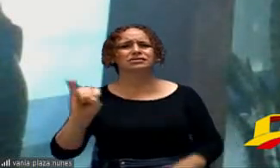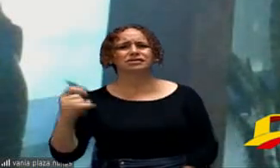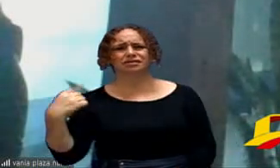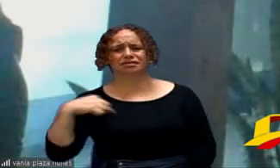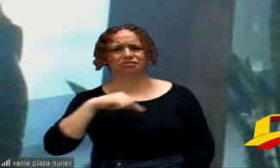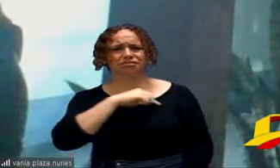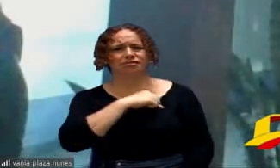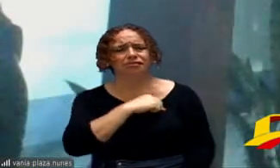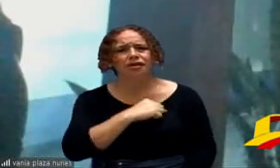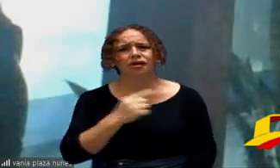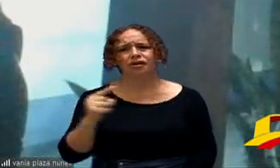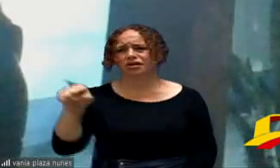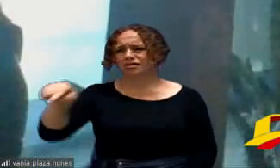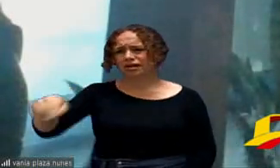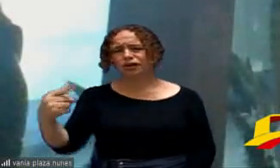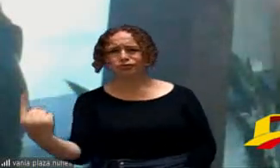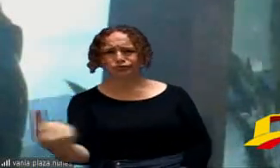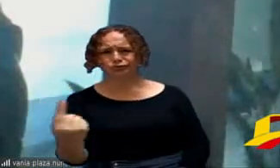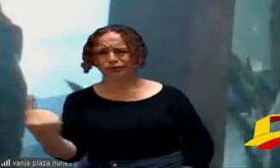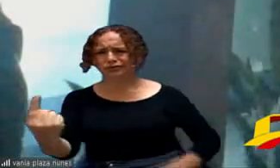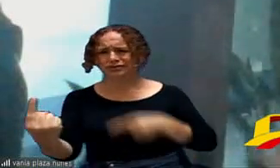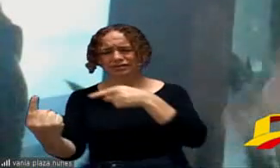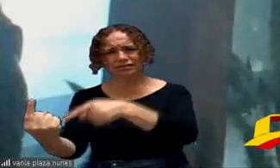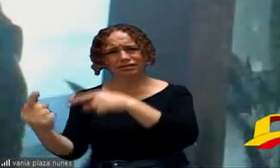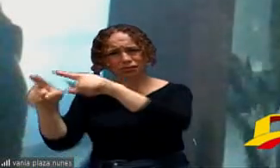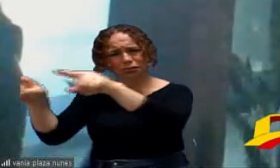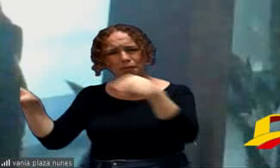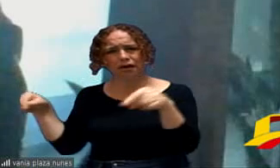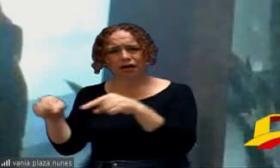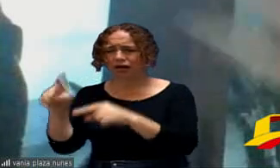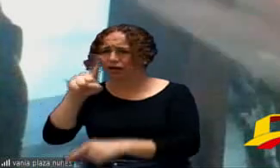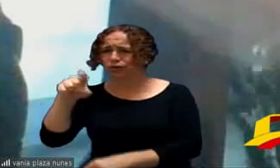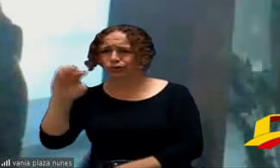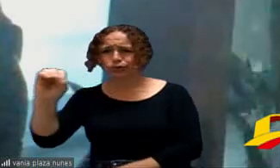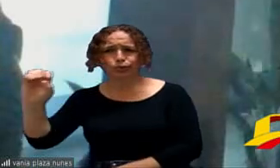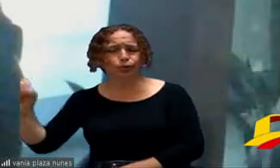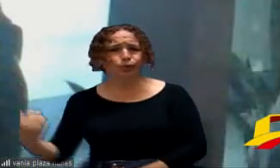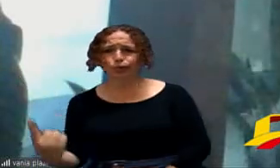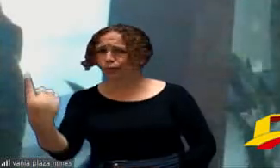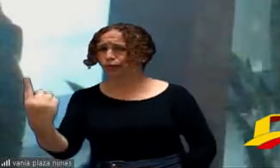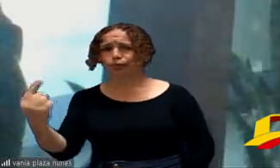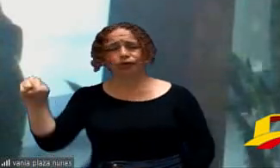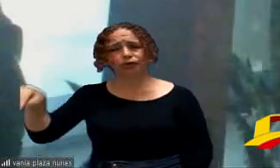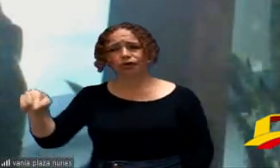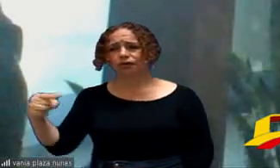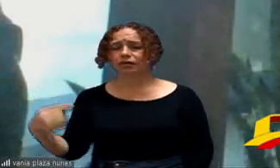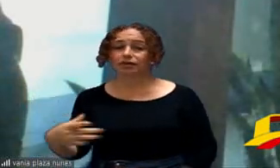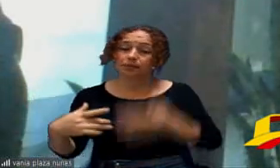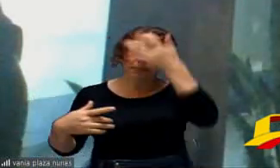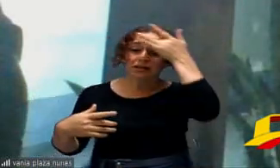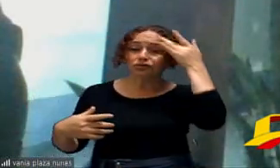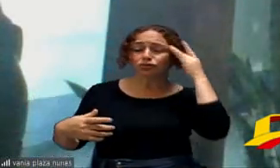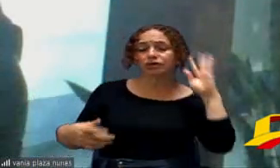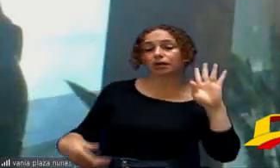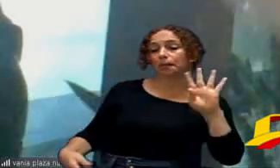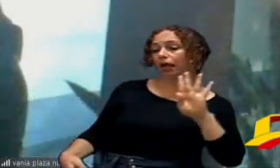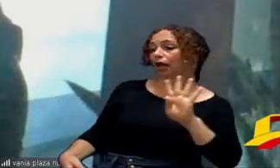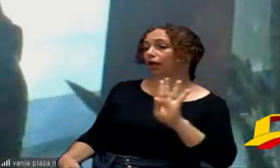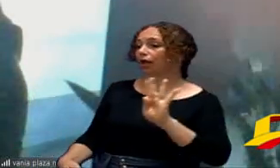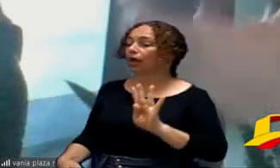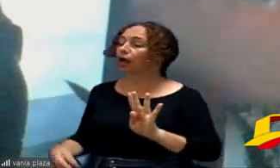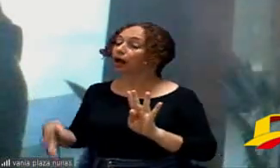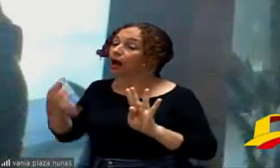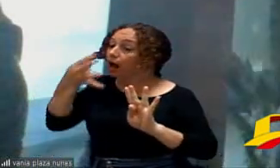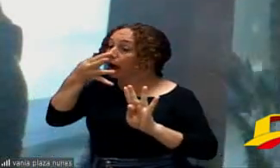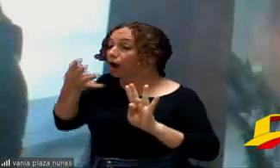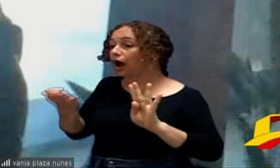viver sozinho num ambiente único, onde as pessoas passassem e me admirassem, ou eu gostaria mais de estar